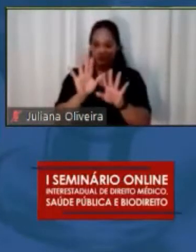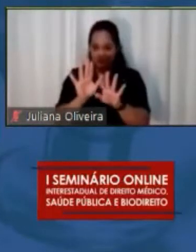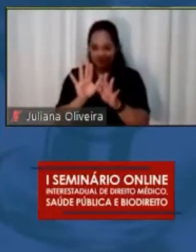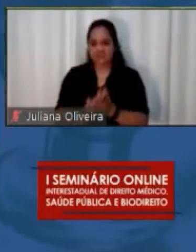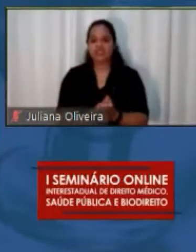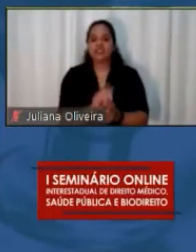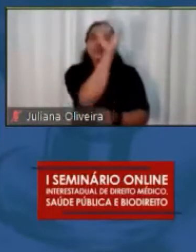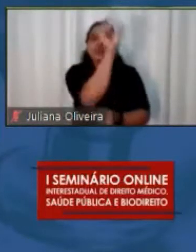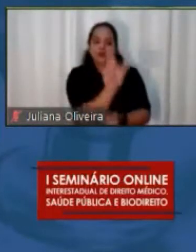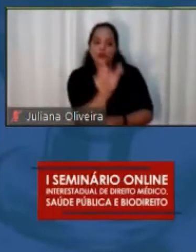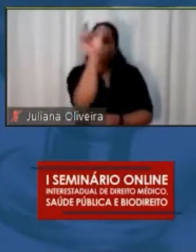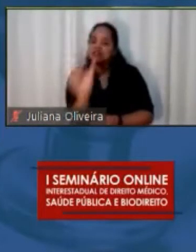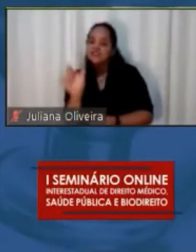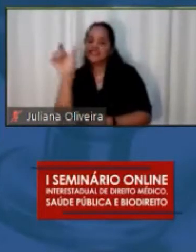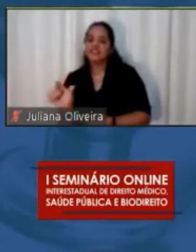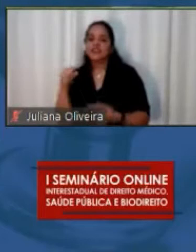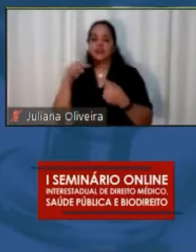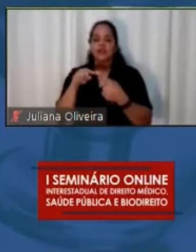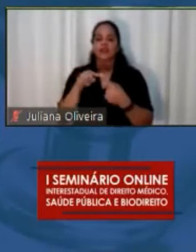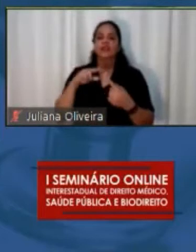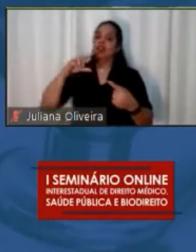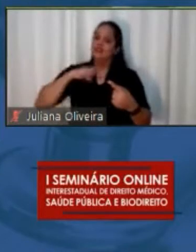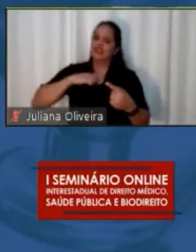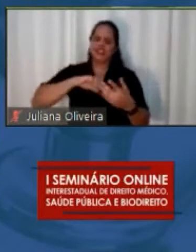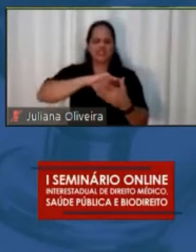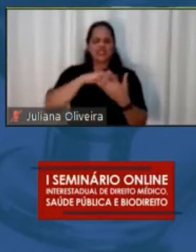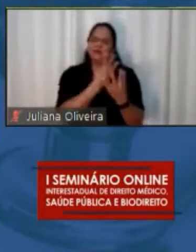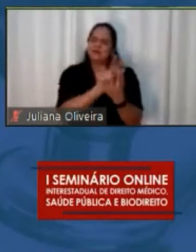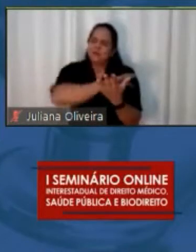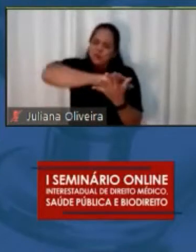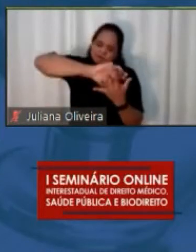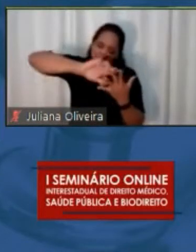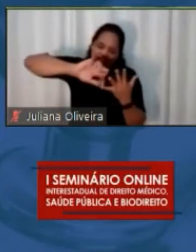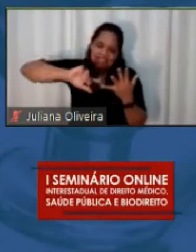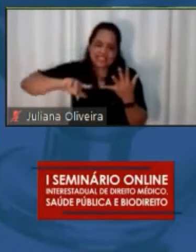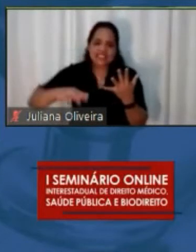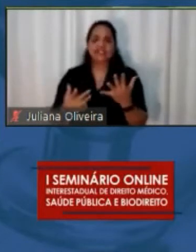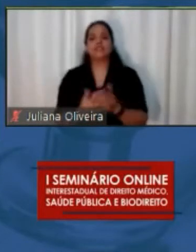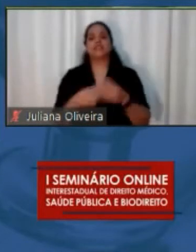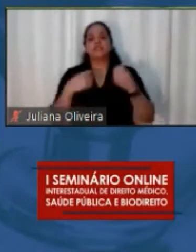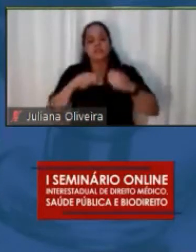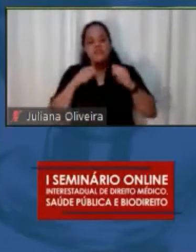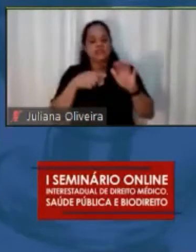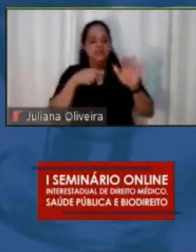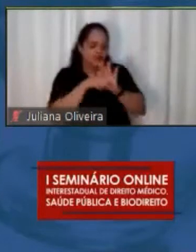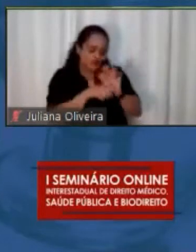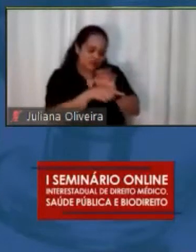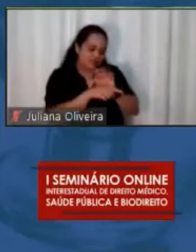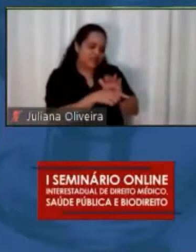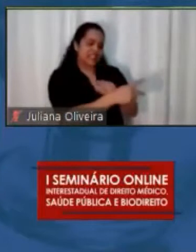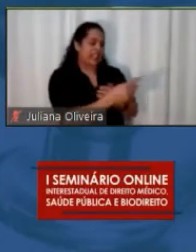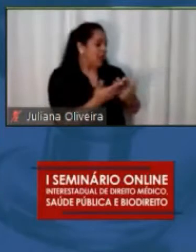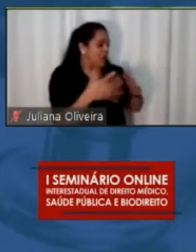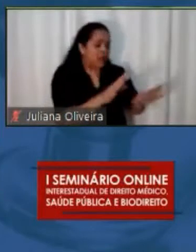que existem muitas coisas a serem feitas no paciente que recusa a transfusão de sangue.